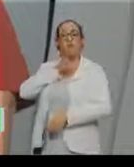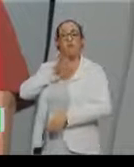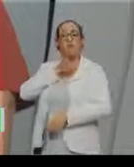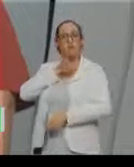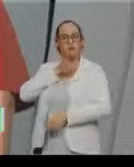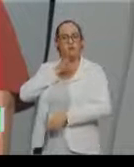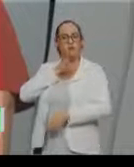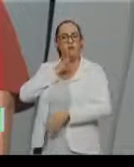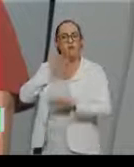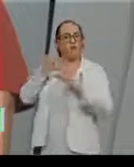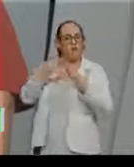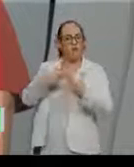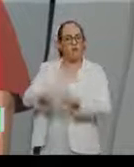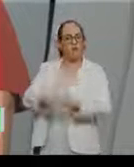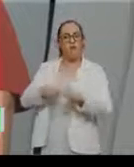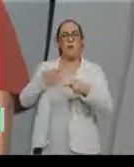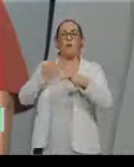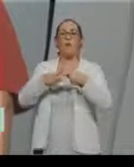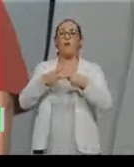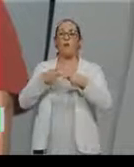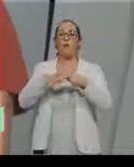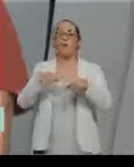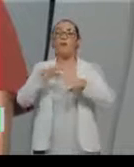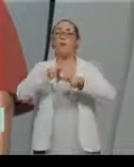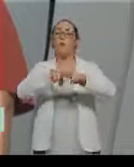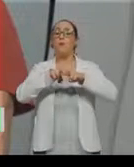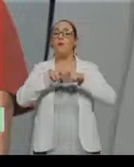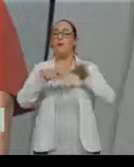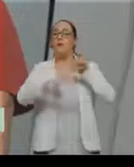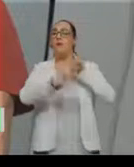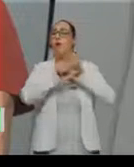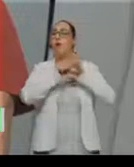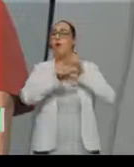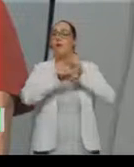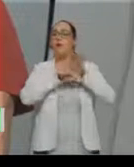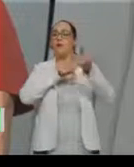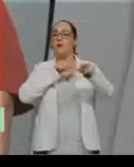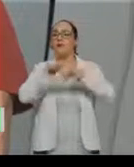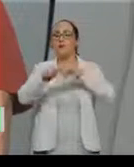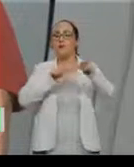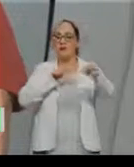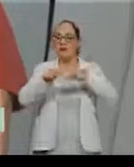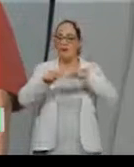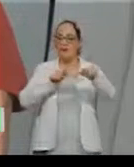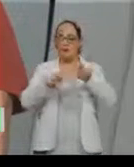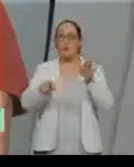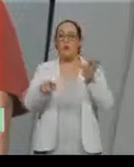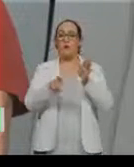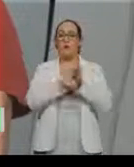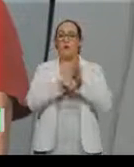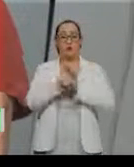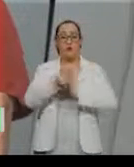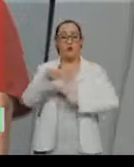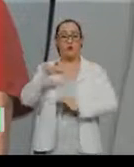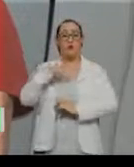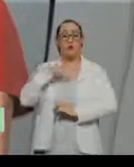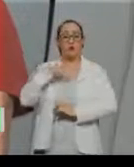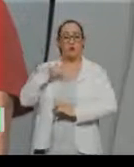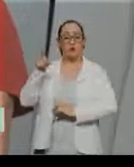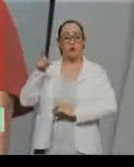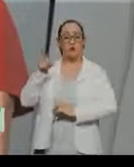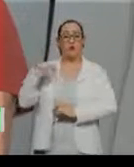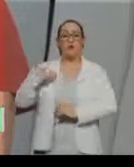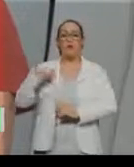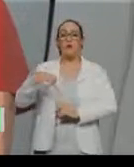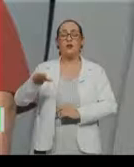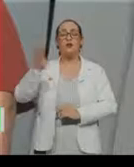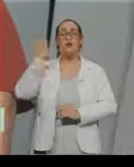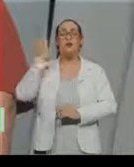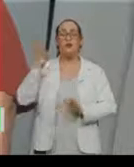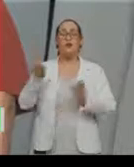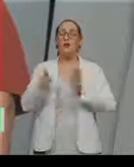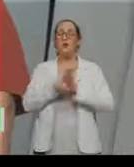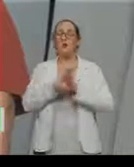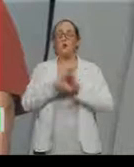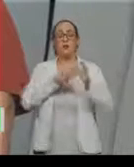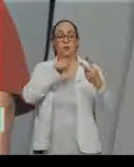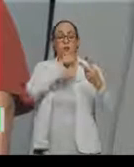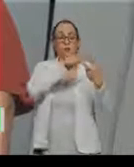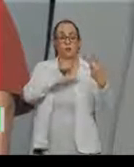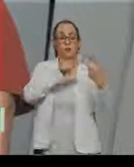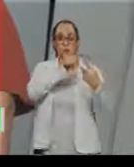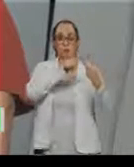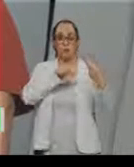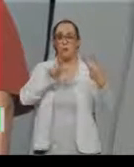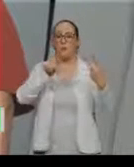em 1950, numa coligação do PTB com o PSP, com a ajuda de Adhemar de Barros, que era